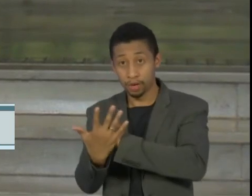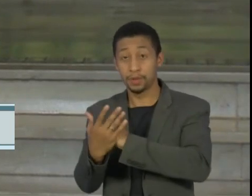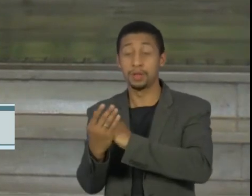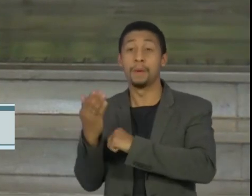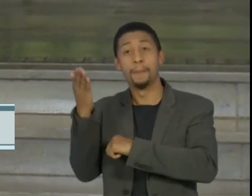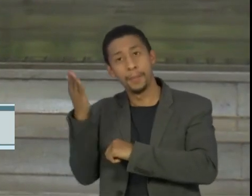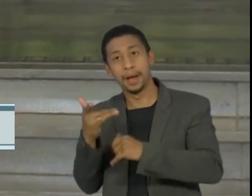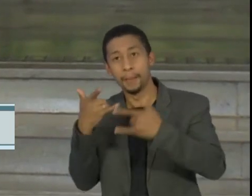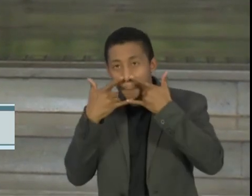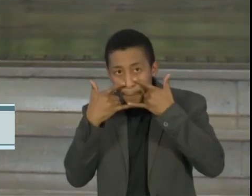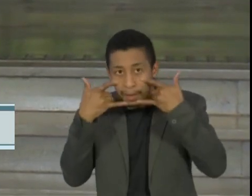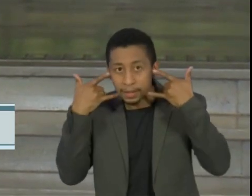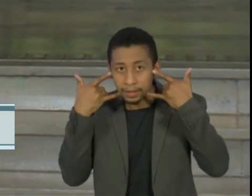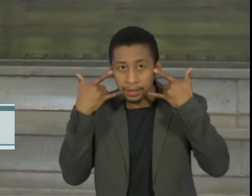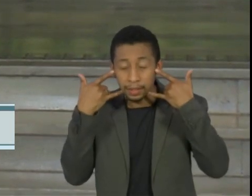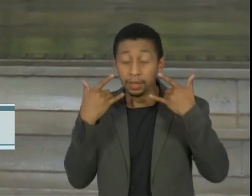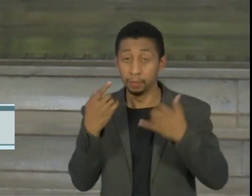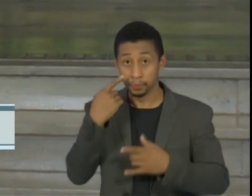www.sãopaulo.sp.gov.br/coronavírus/máscaras. Repetindo,